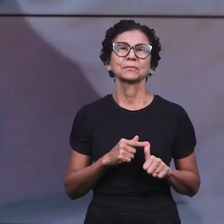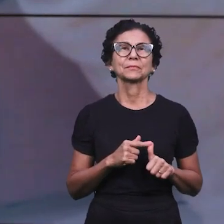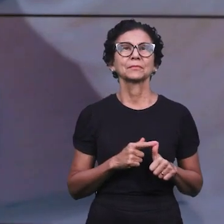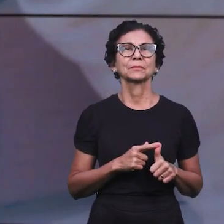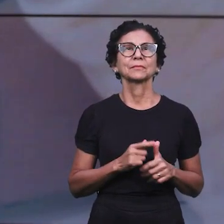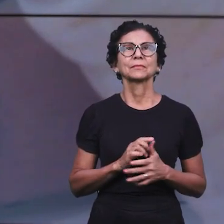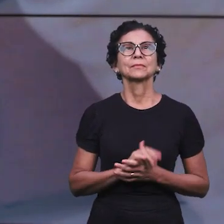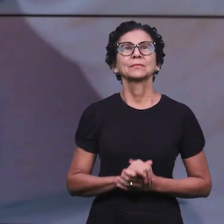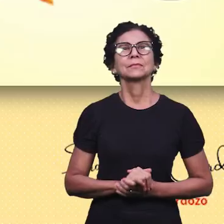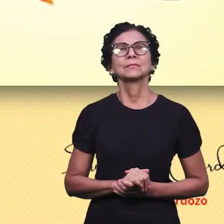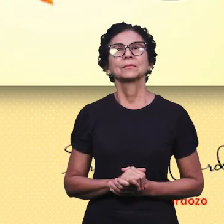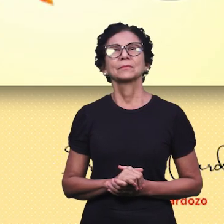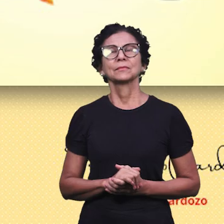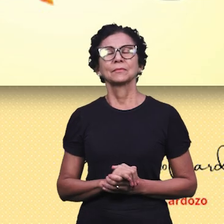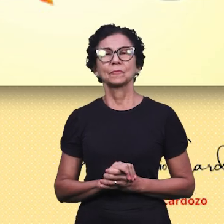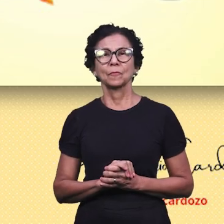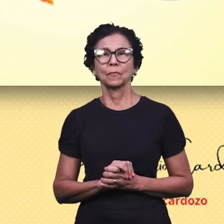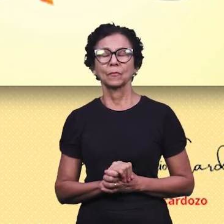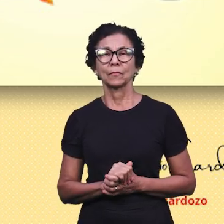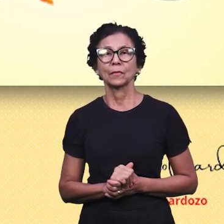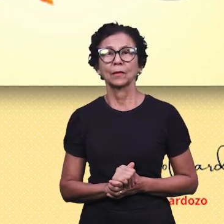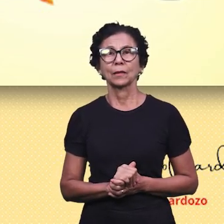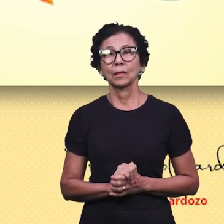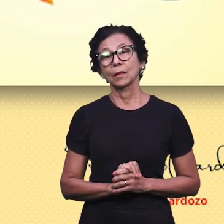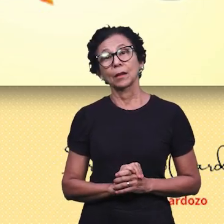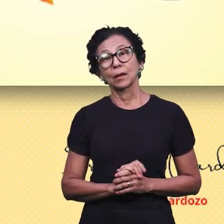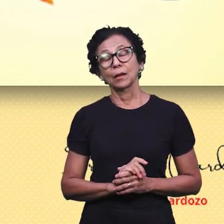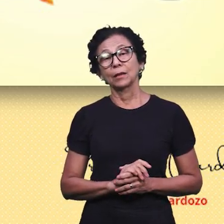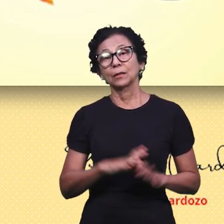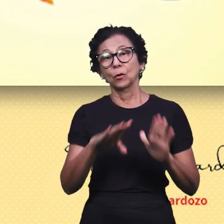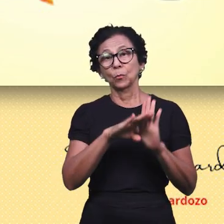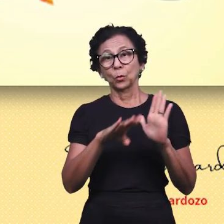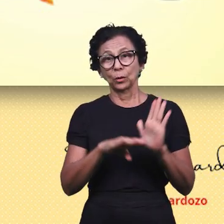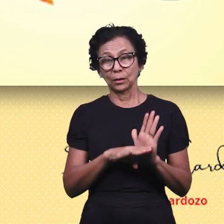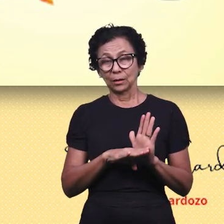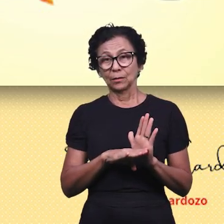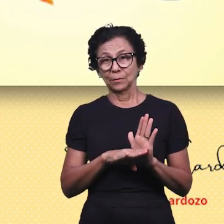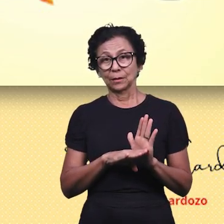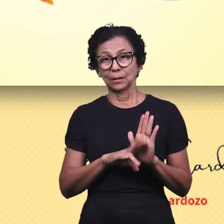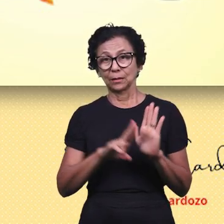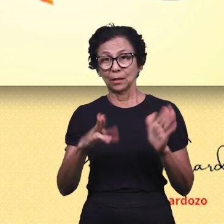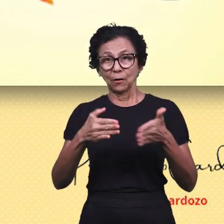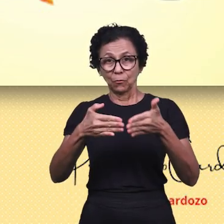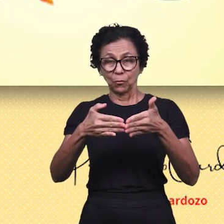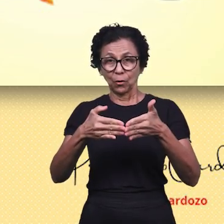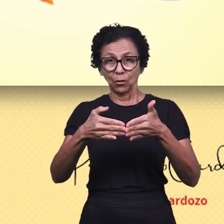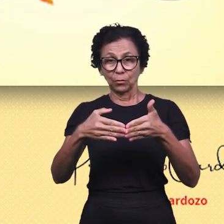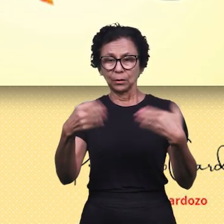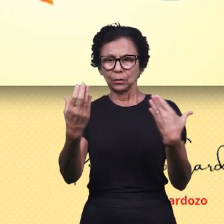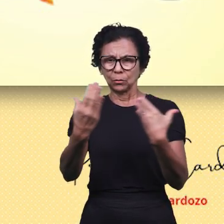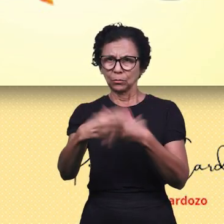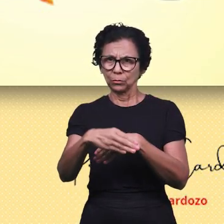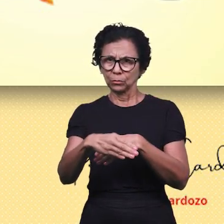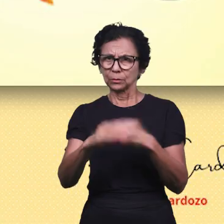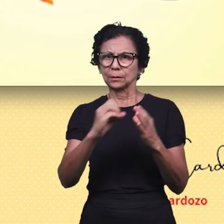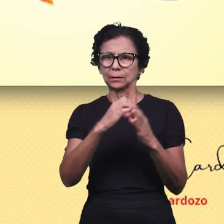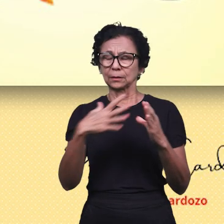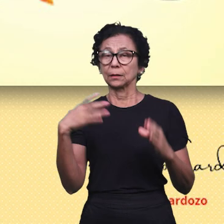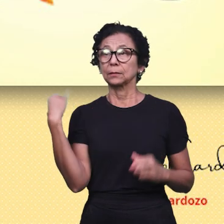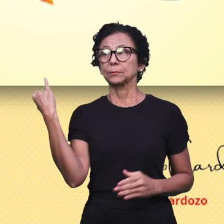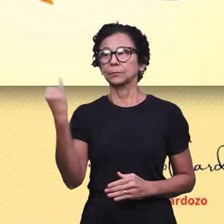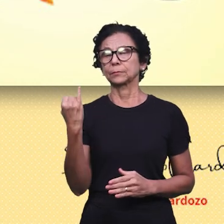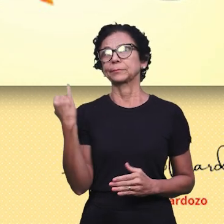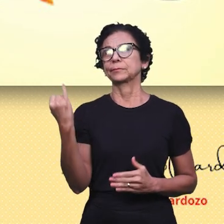é a chamada falta de foco. O nome do nosso programa é Foco nos Concursos. E essa característica é muito importante para quem